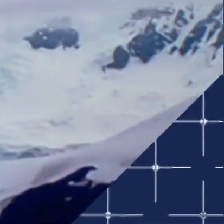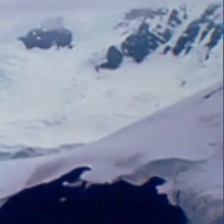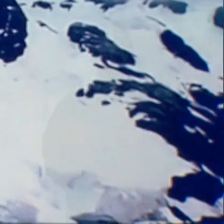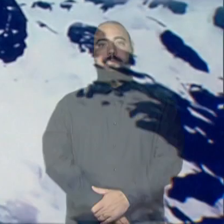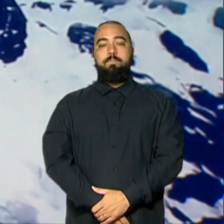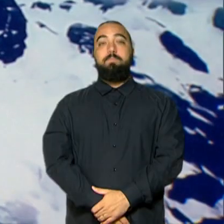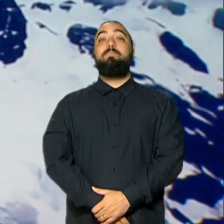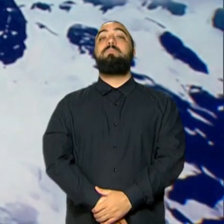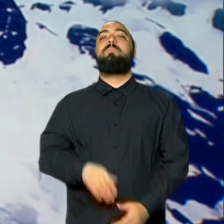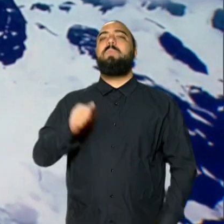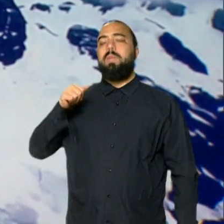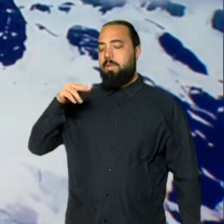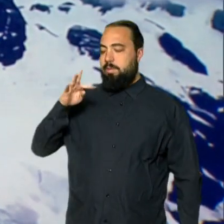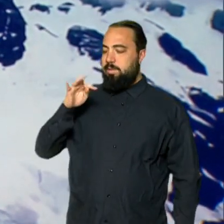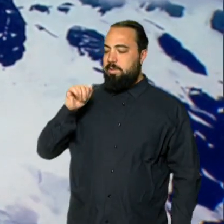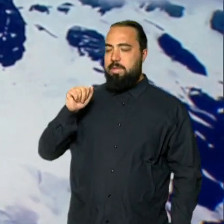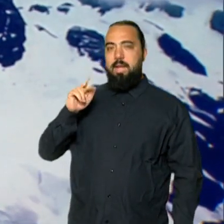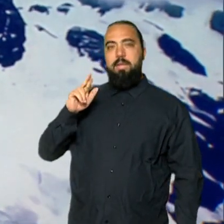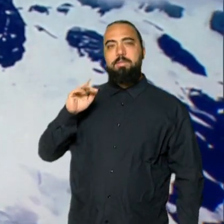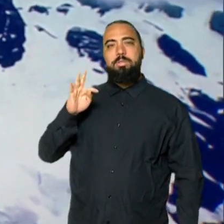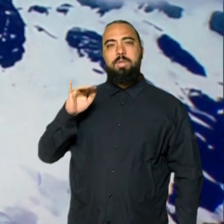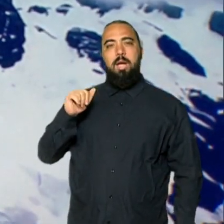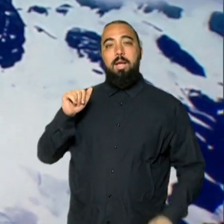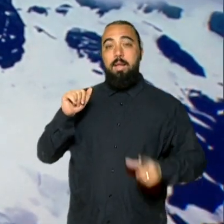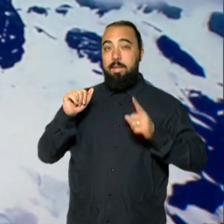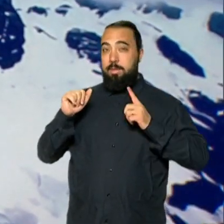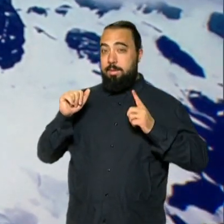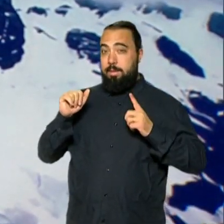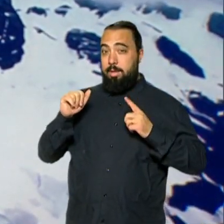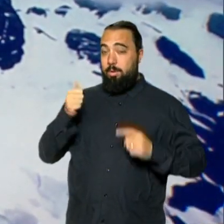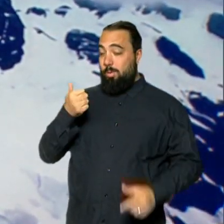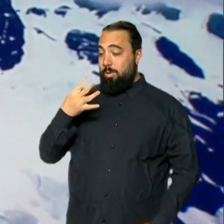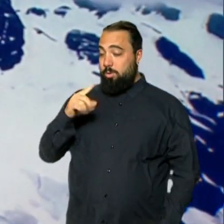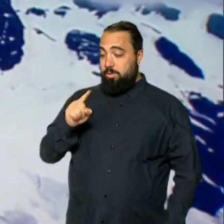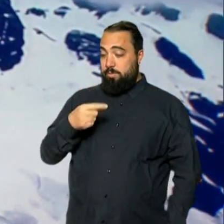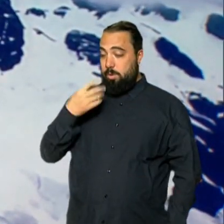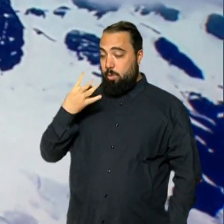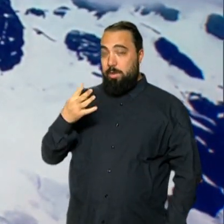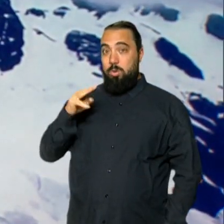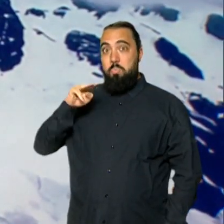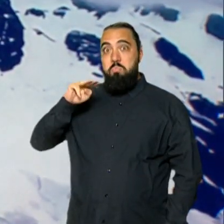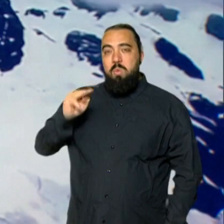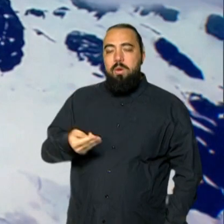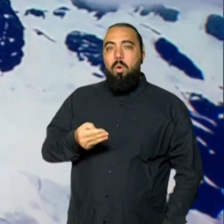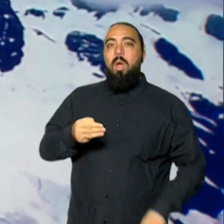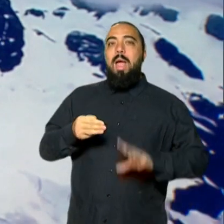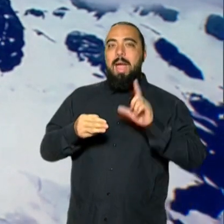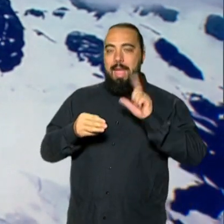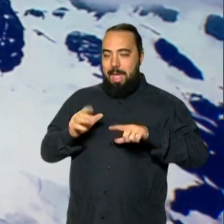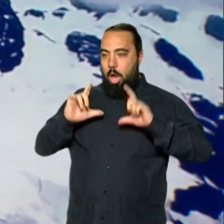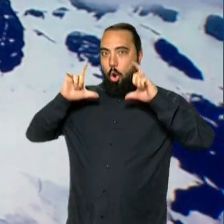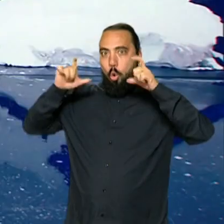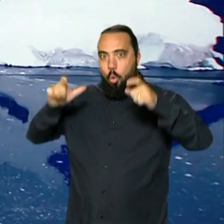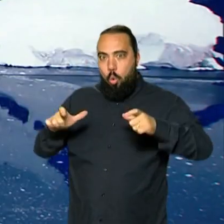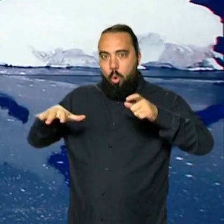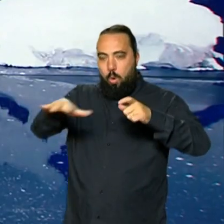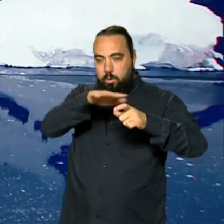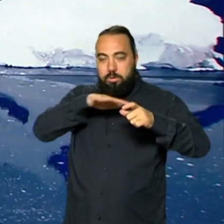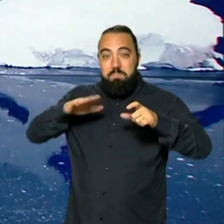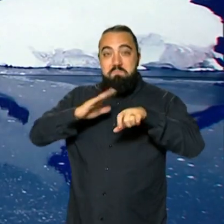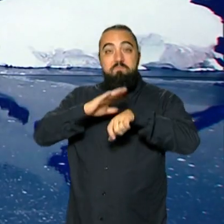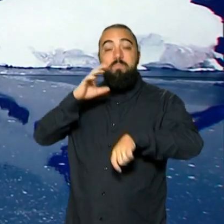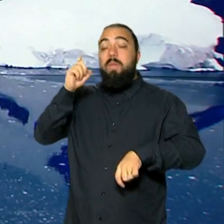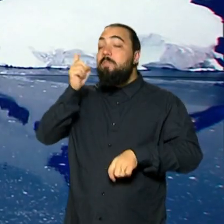A Antártica possui 14,4 milhões de quilômetros quadrados e é o continente mais frio do planeta. Lá já